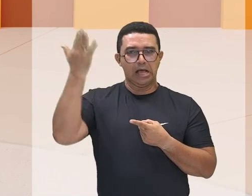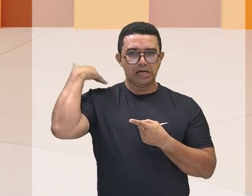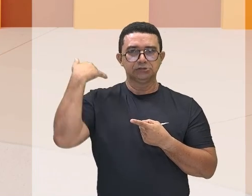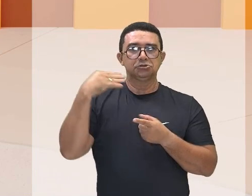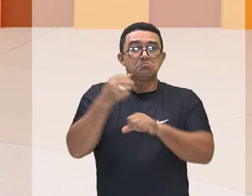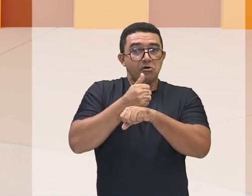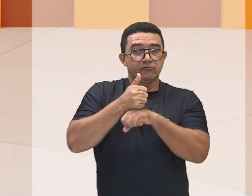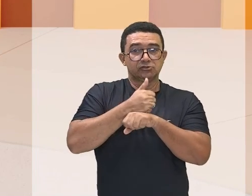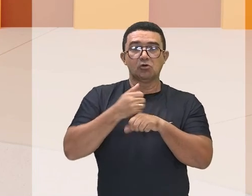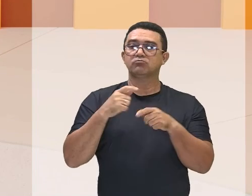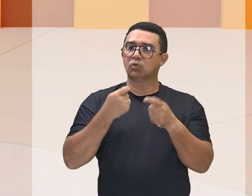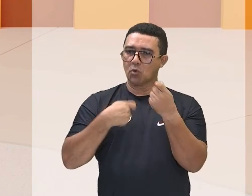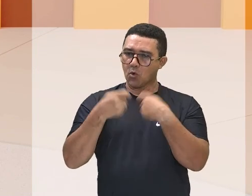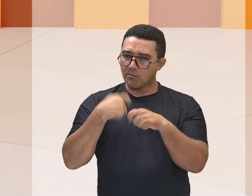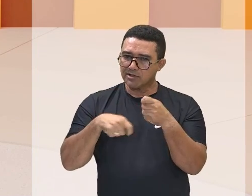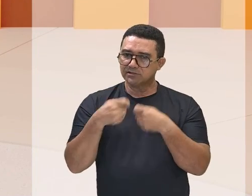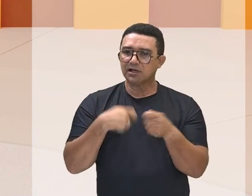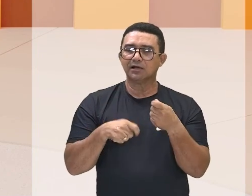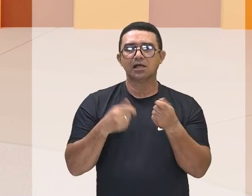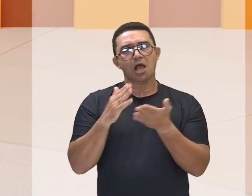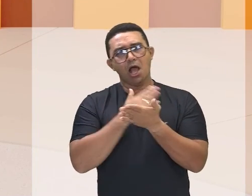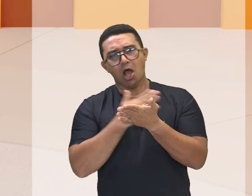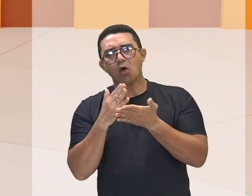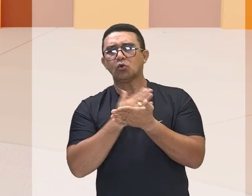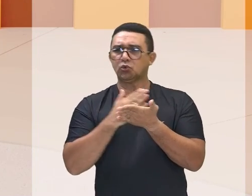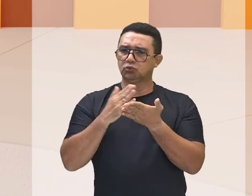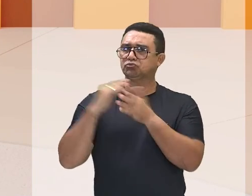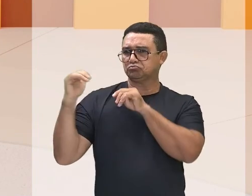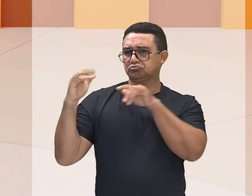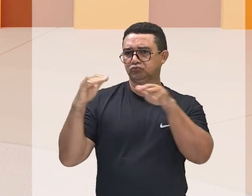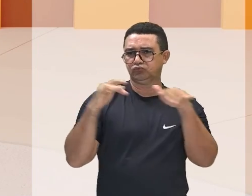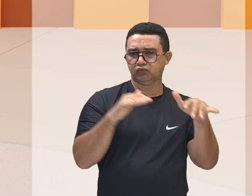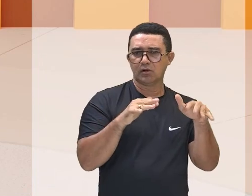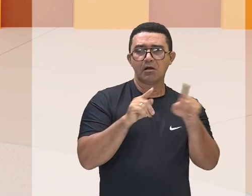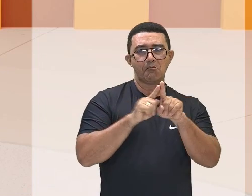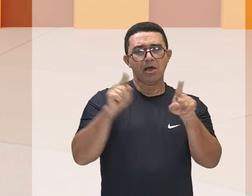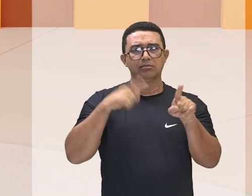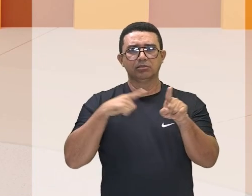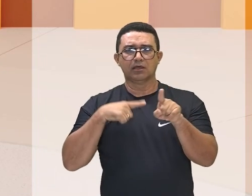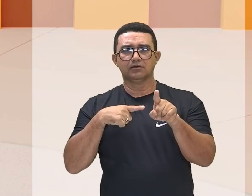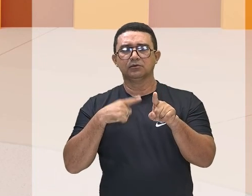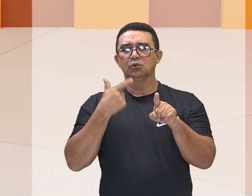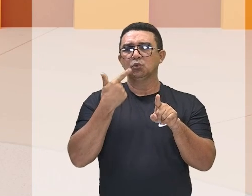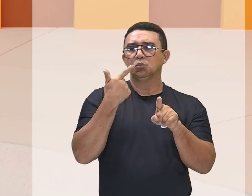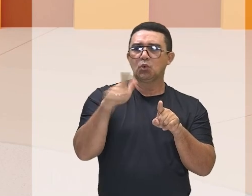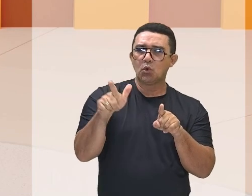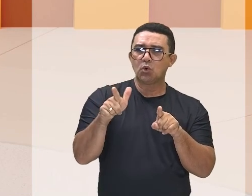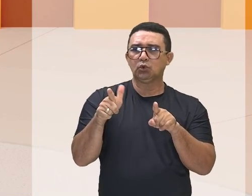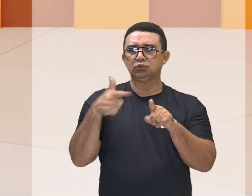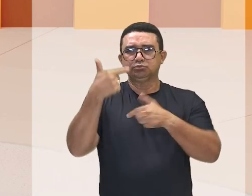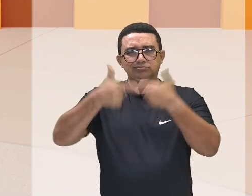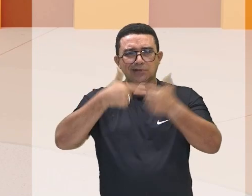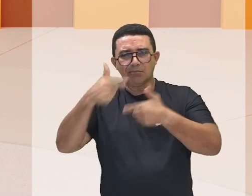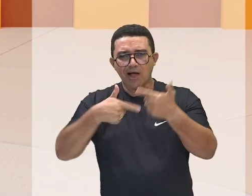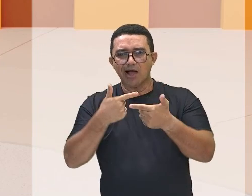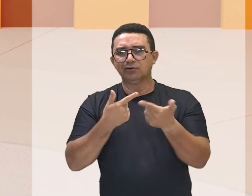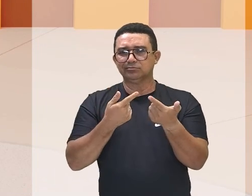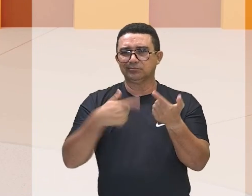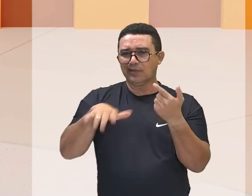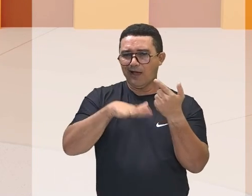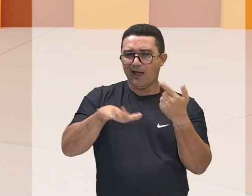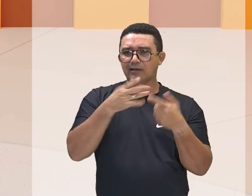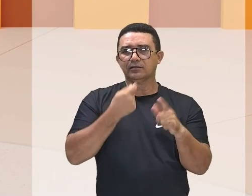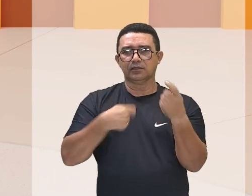comerciantes. Hoje em dia, muitos ainda vêm para cá, mas possuem outras atividades econômicas, não